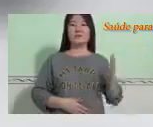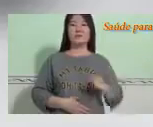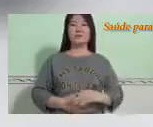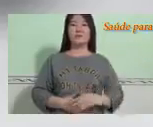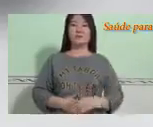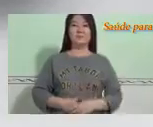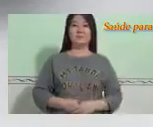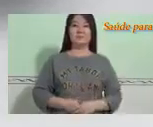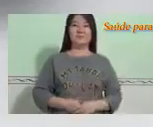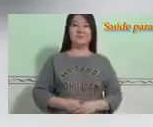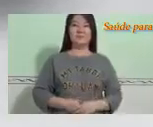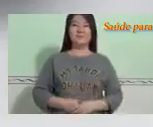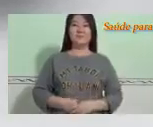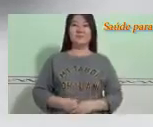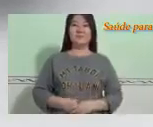Antes de dormir,